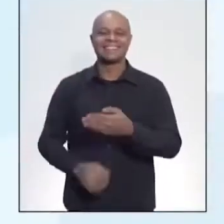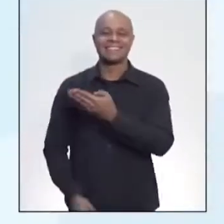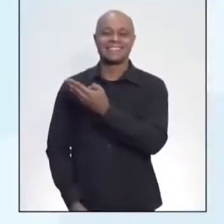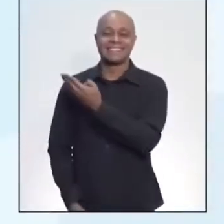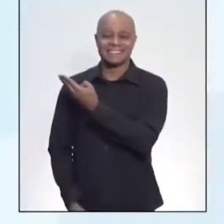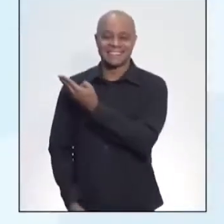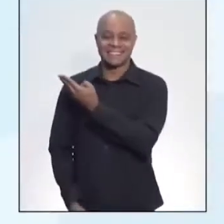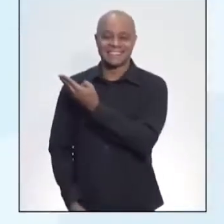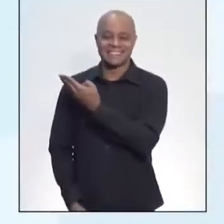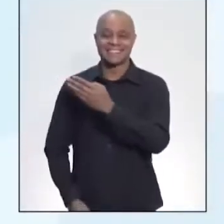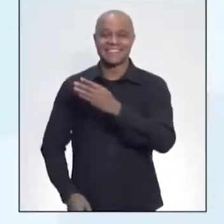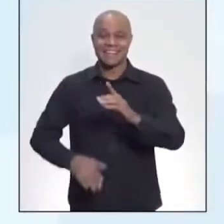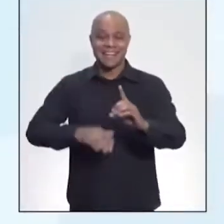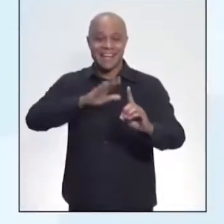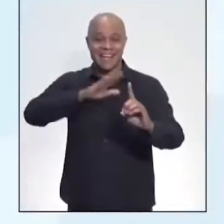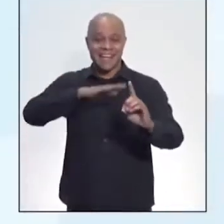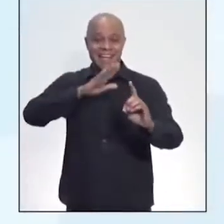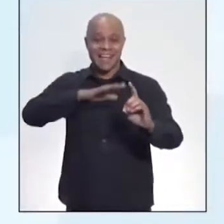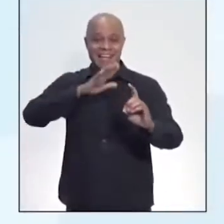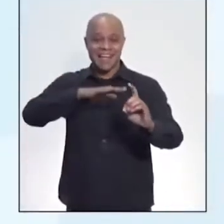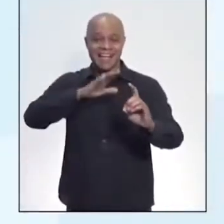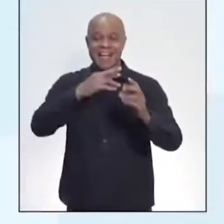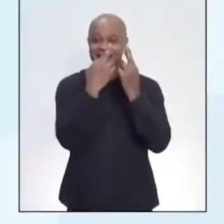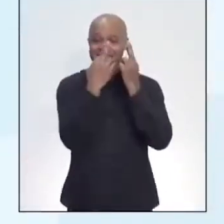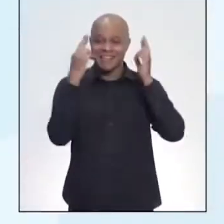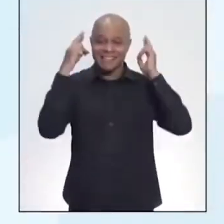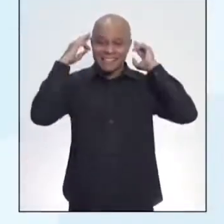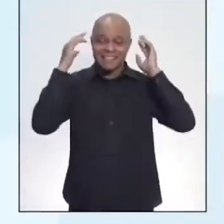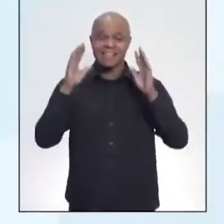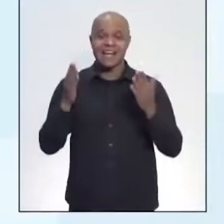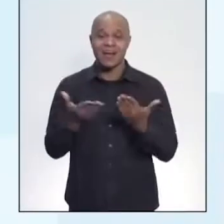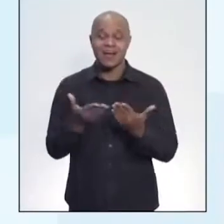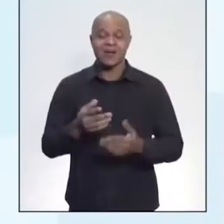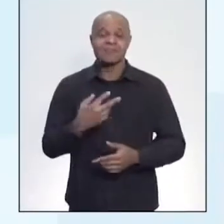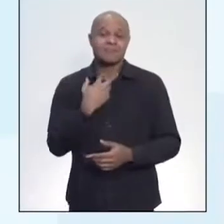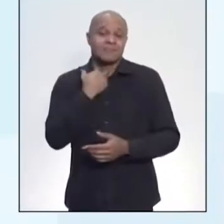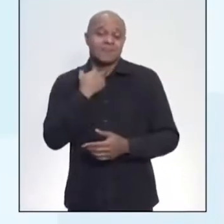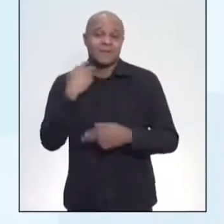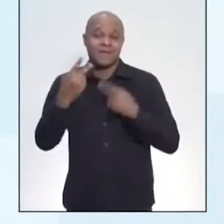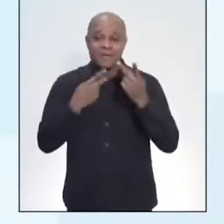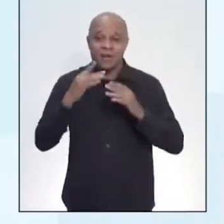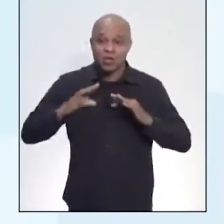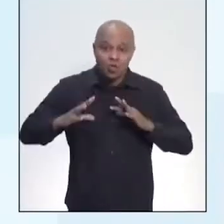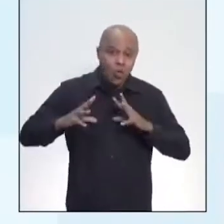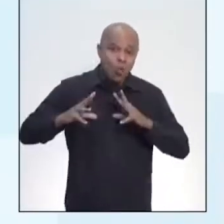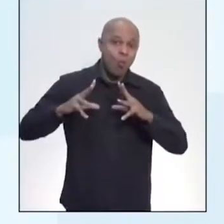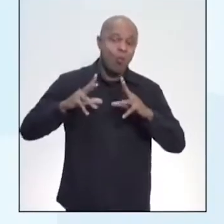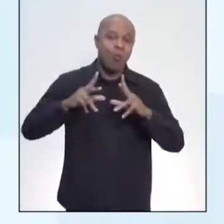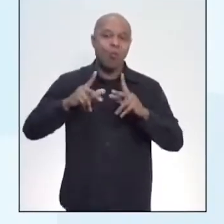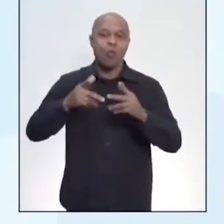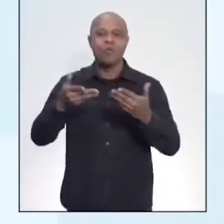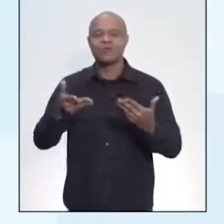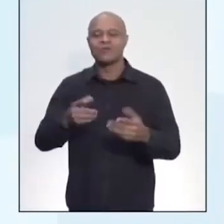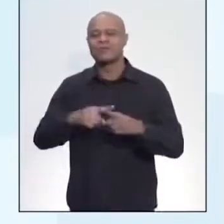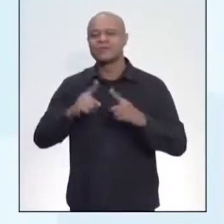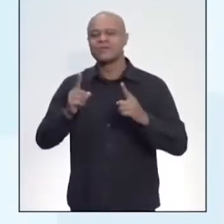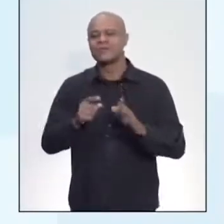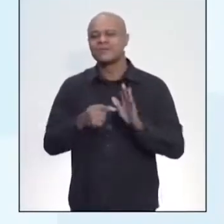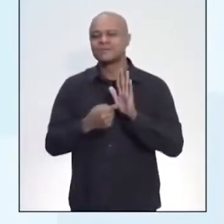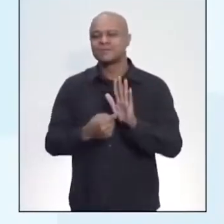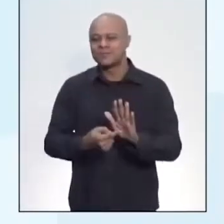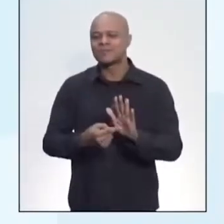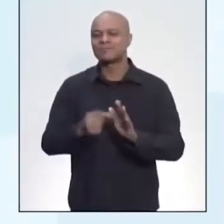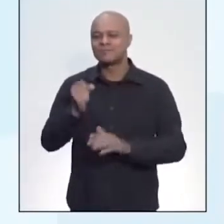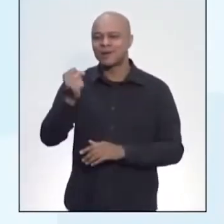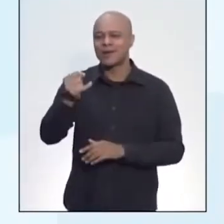mitologia grega Lógico que hoje nós não vamos conseguir falar todos os mitos né mas ao longo da aula nós estamos fazendo aqui alguns